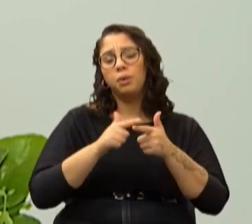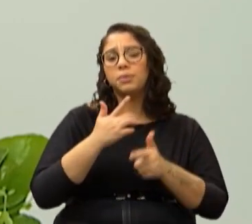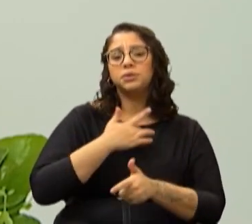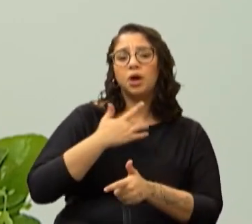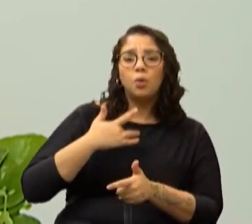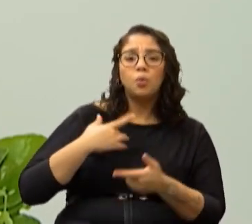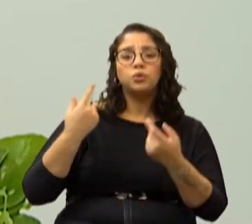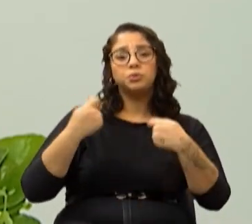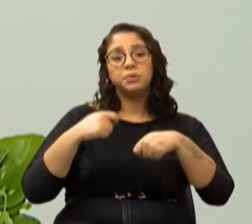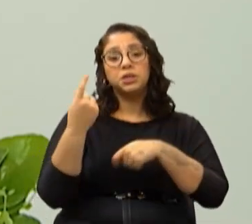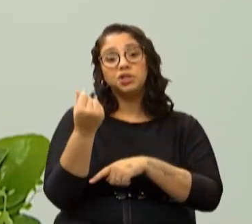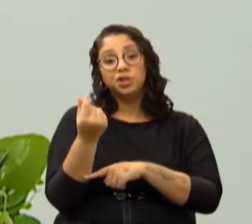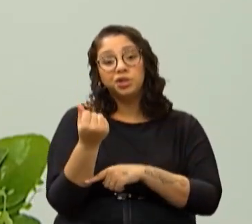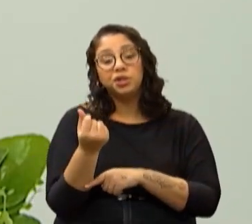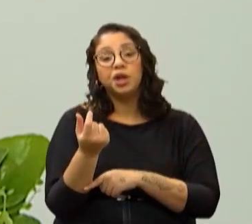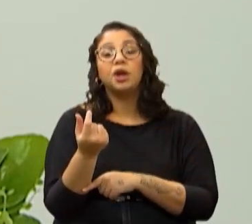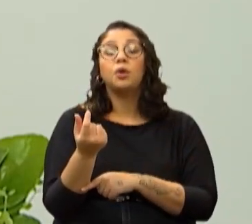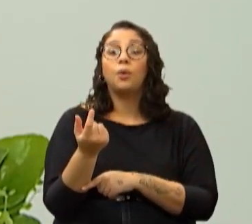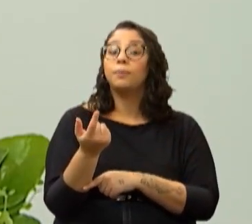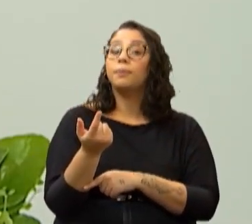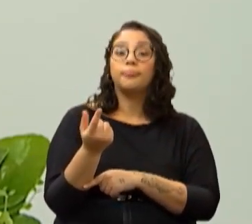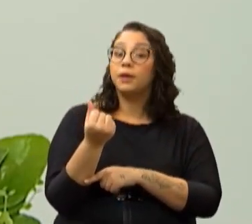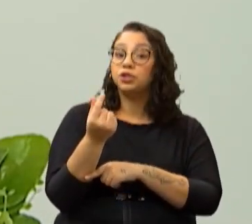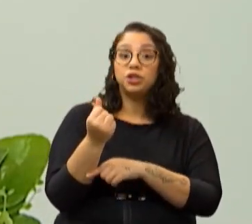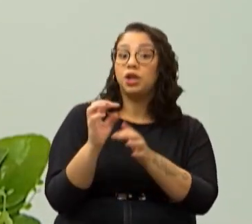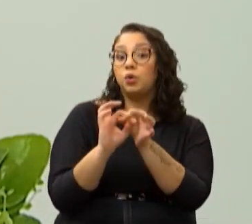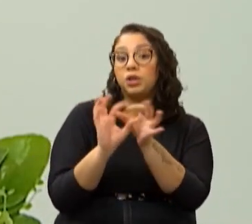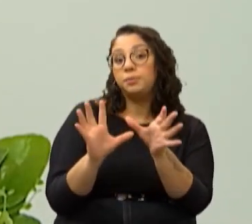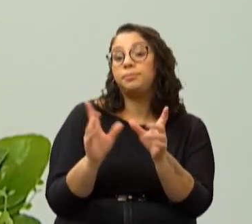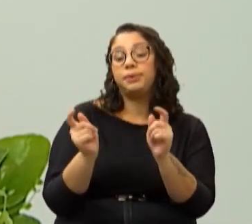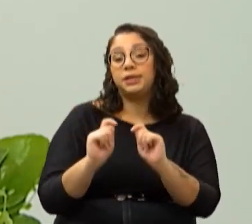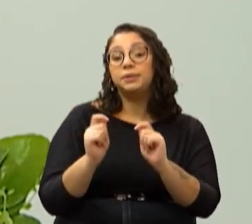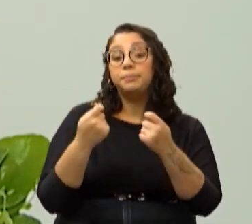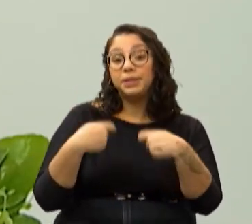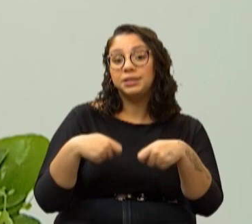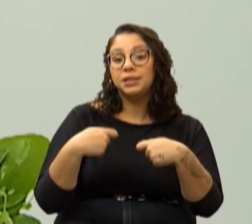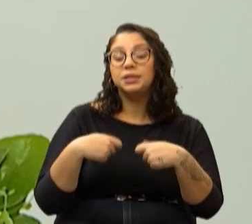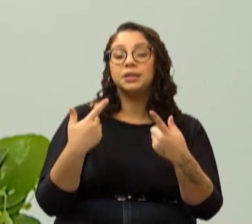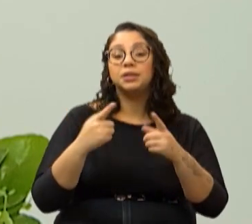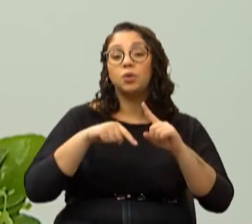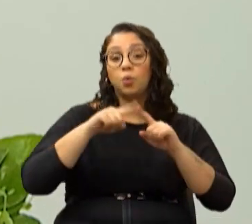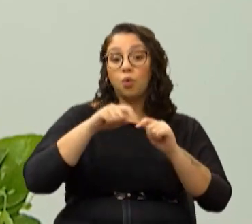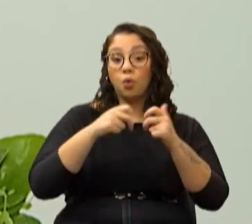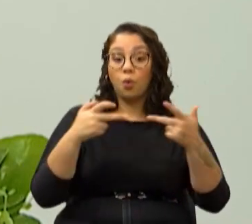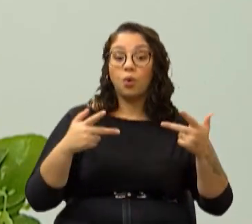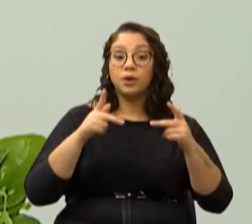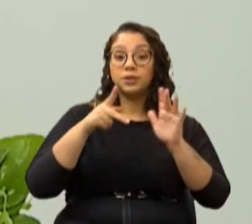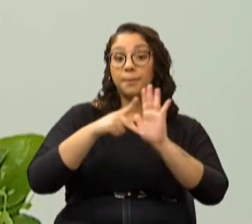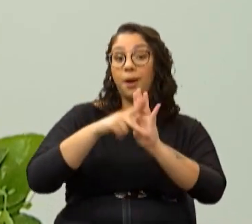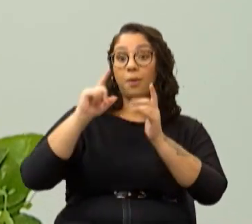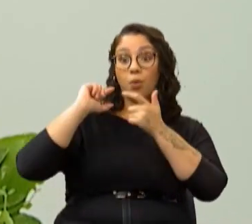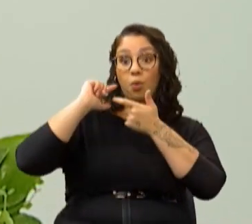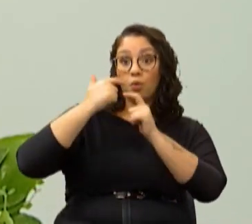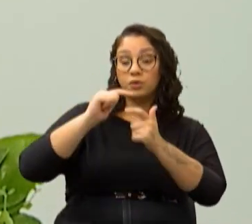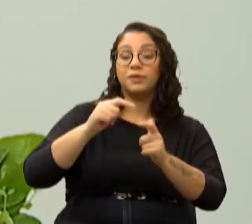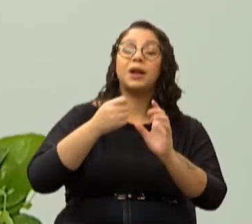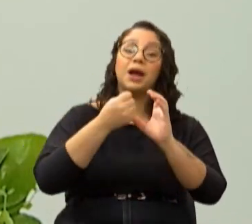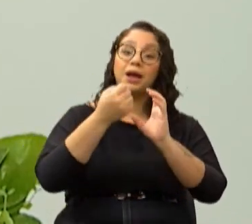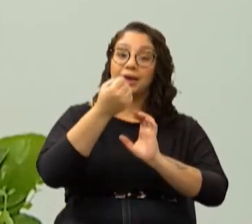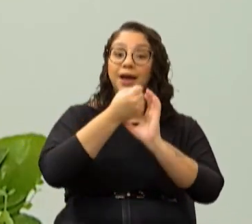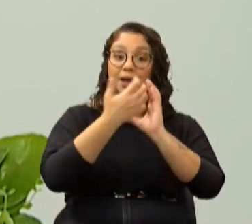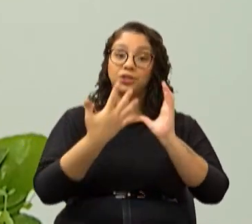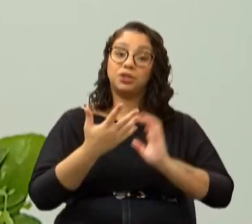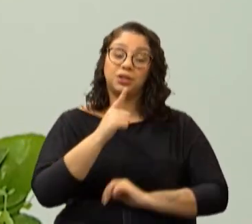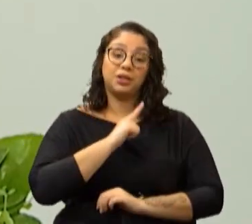de saúde, ela pode precisar daquele dinheiro líquido, daquele dinheiro disponível. Então, esses produtos mais conservadores, eles também têm